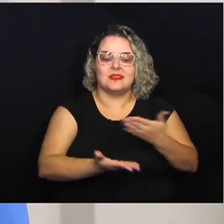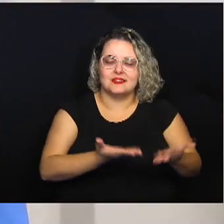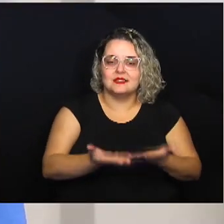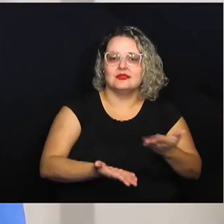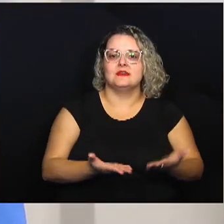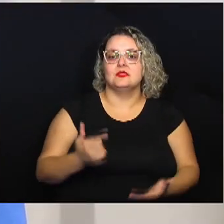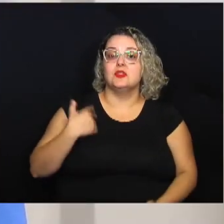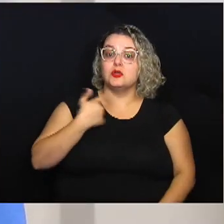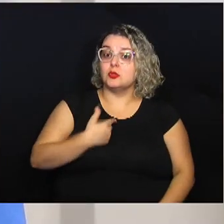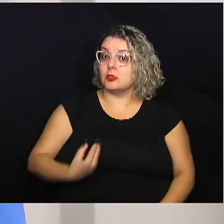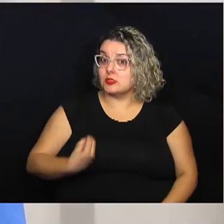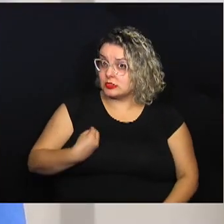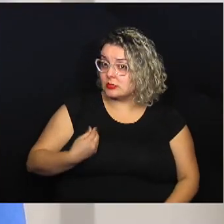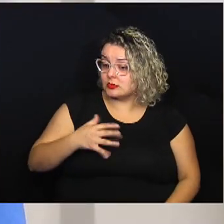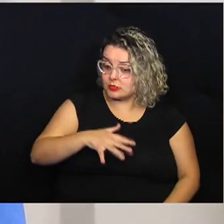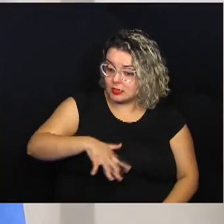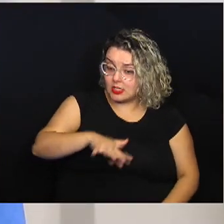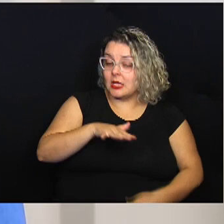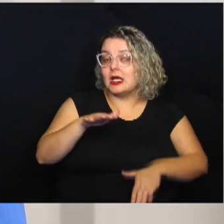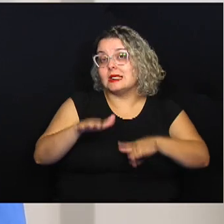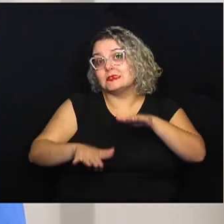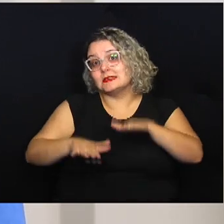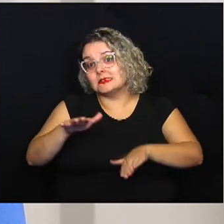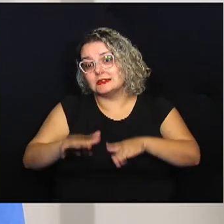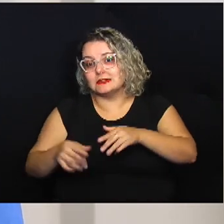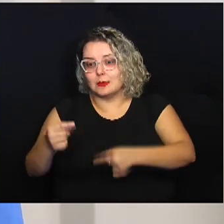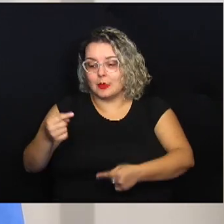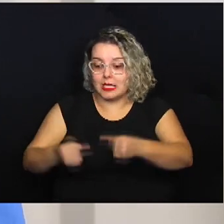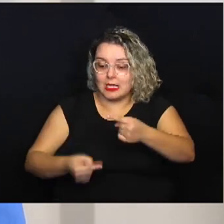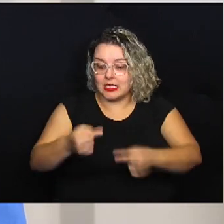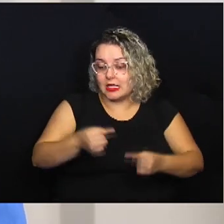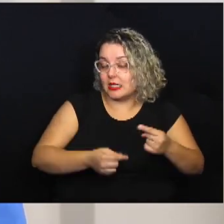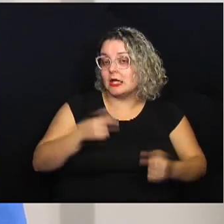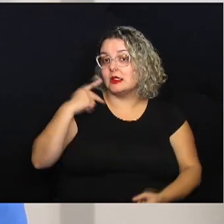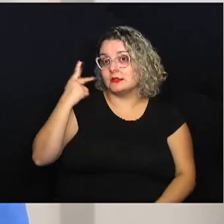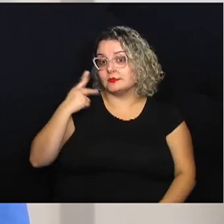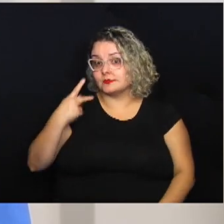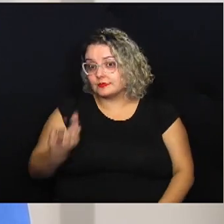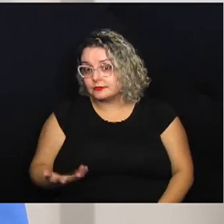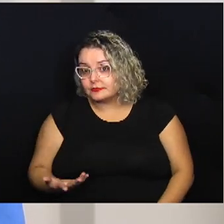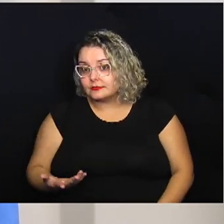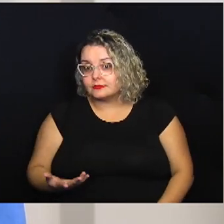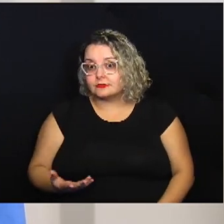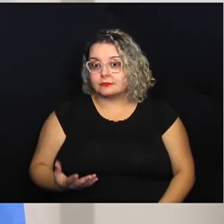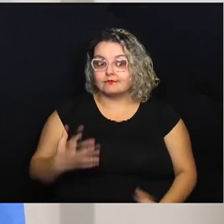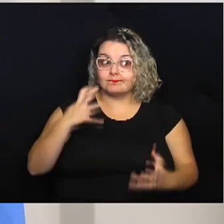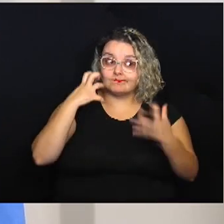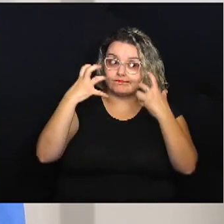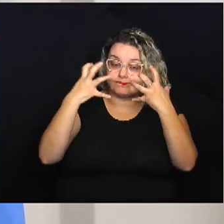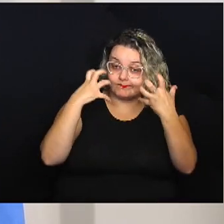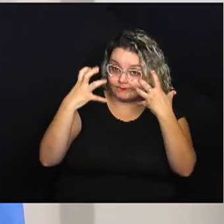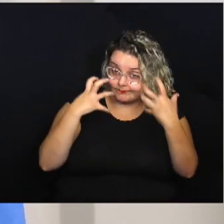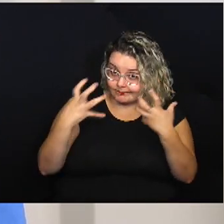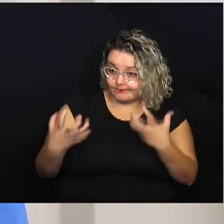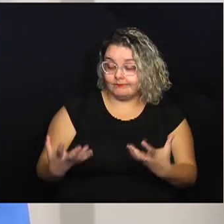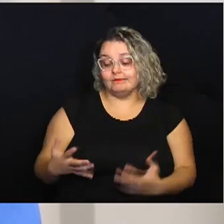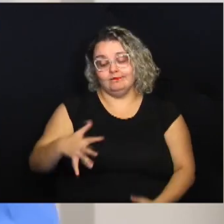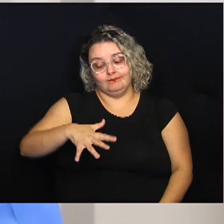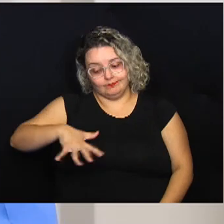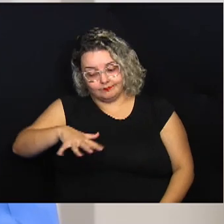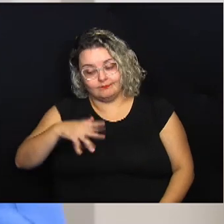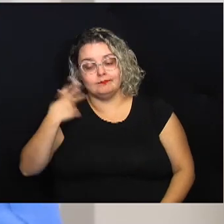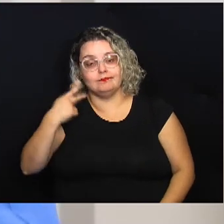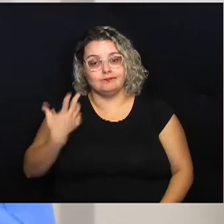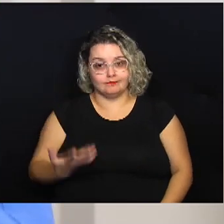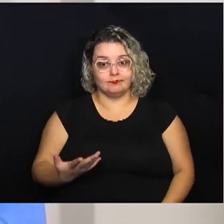num ambiente que, às vezes, a discussão política, as tensões de natureza política